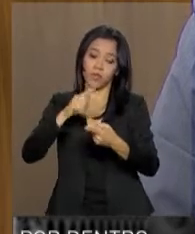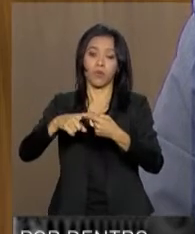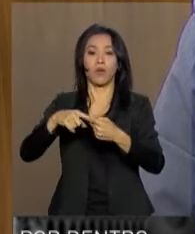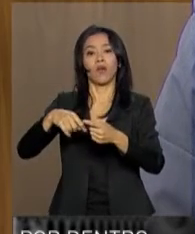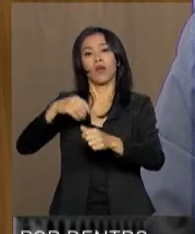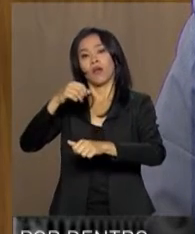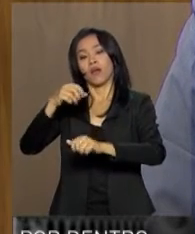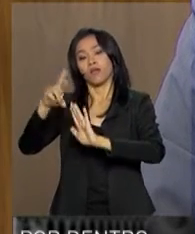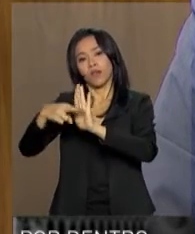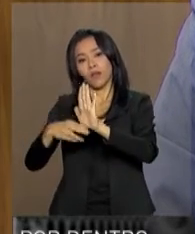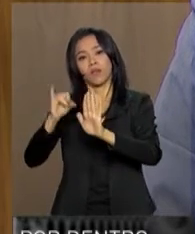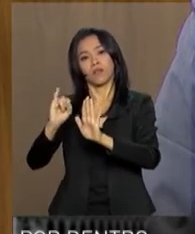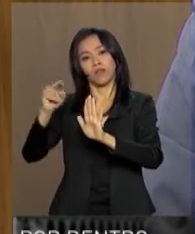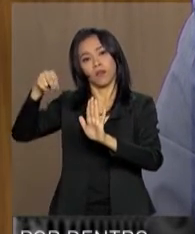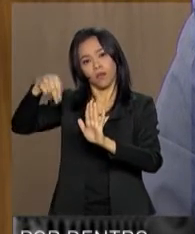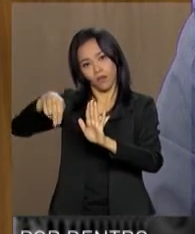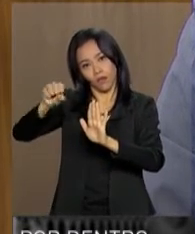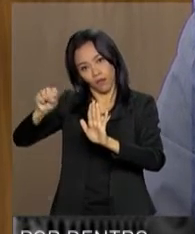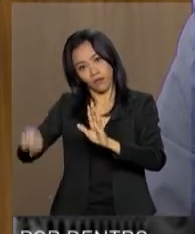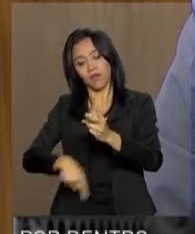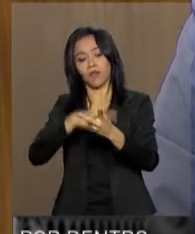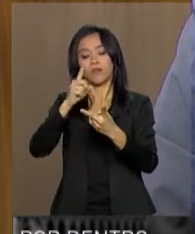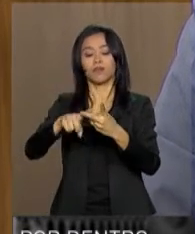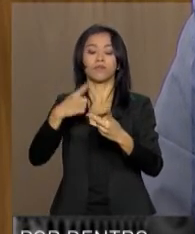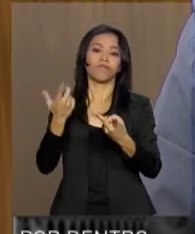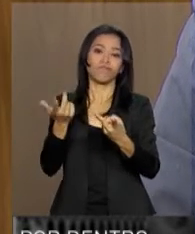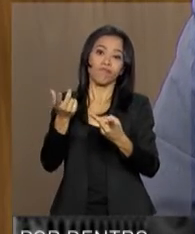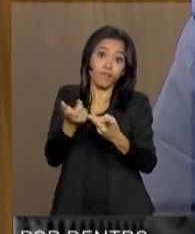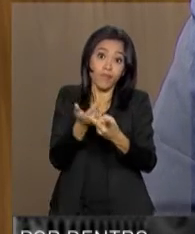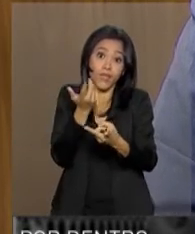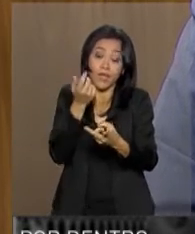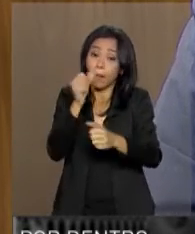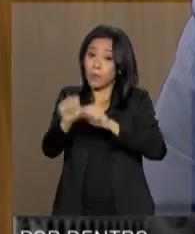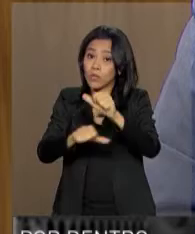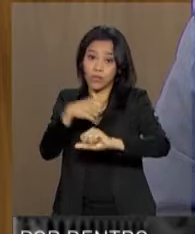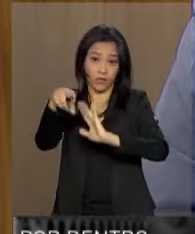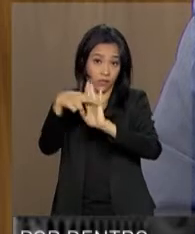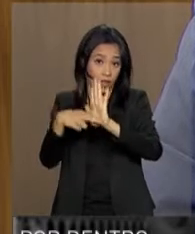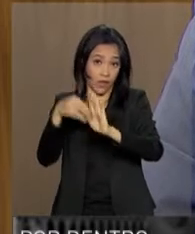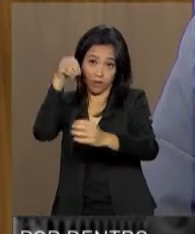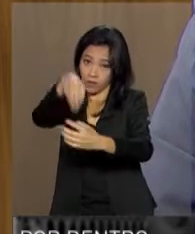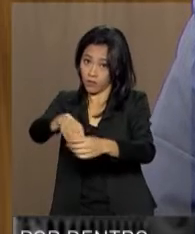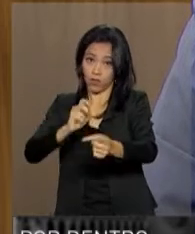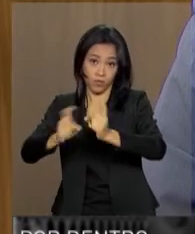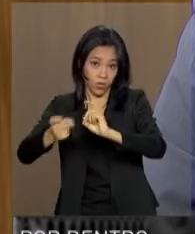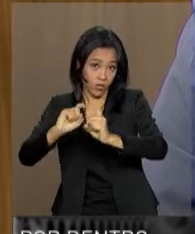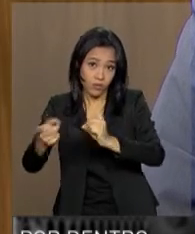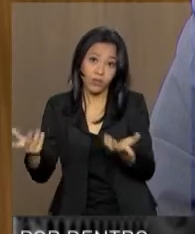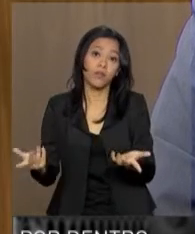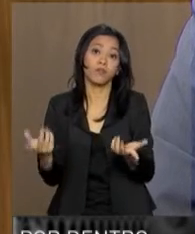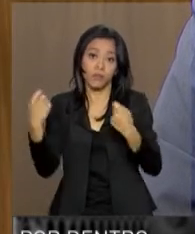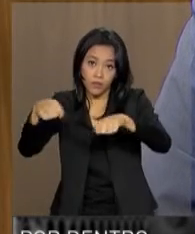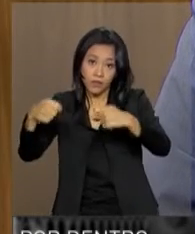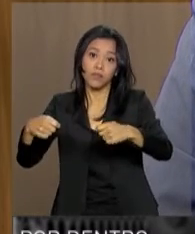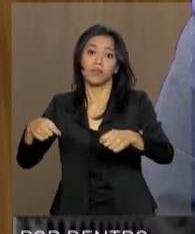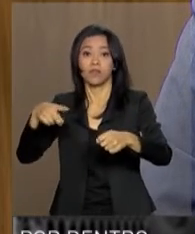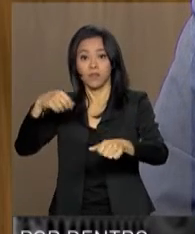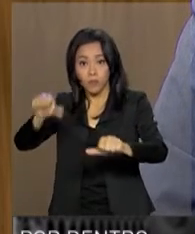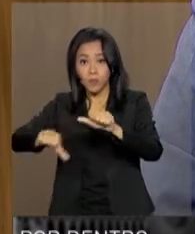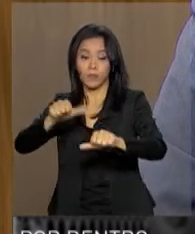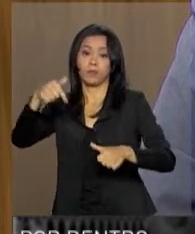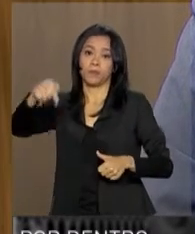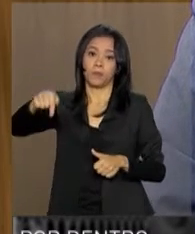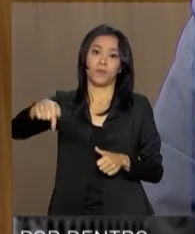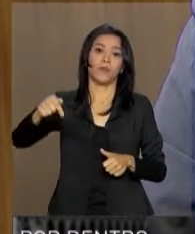administrativa e precisamos também empreender ou continuar empreendendo nessa verificação